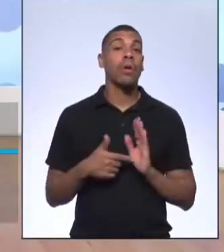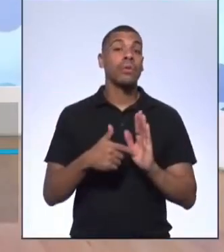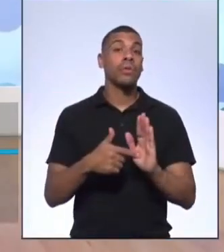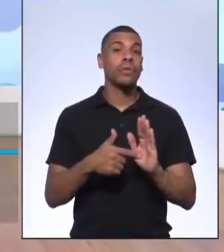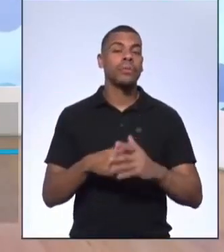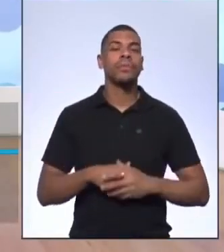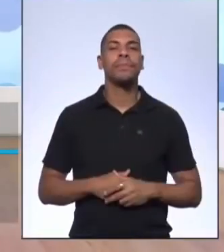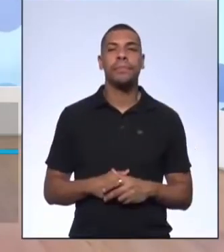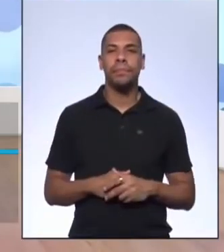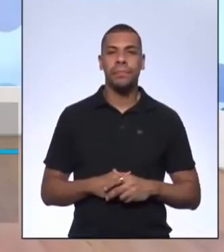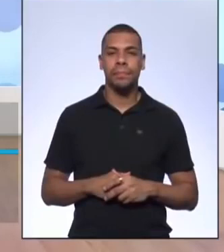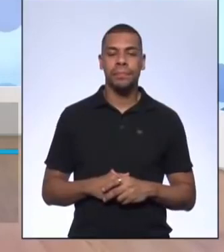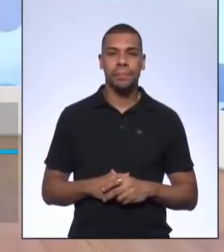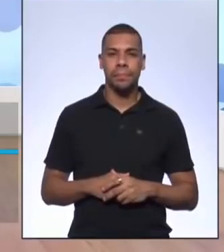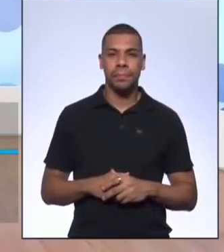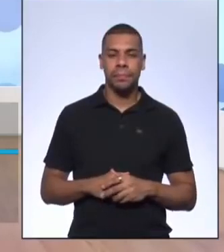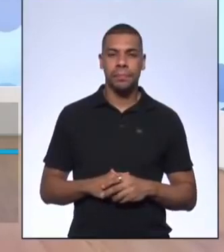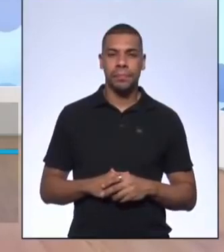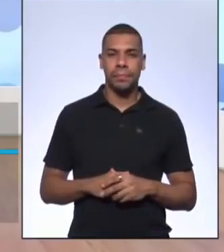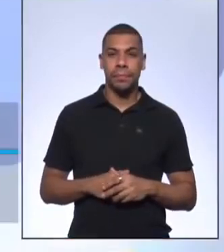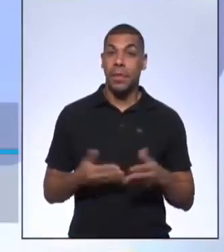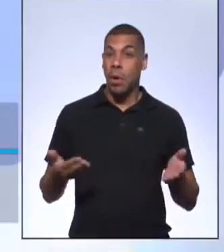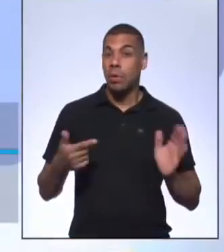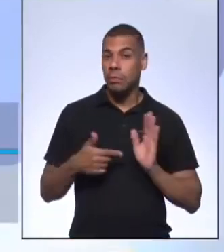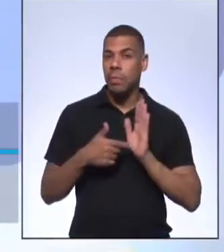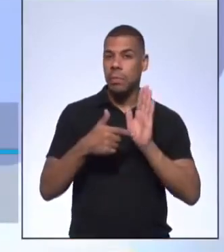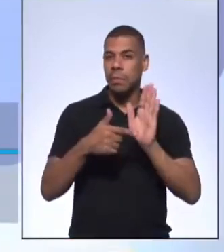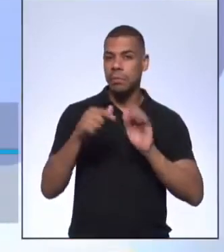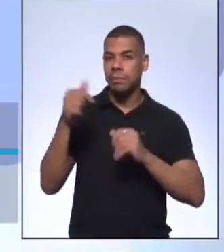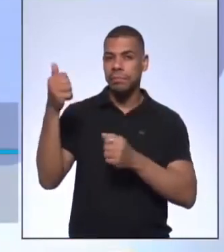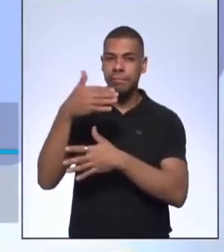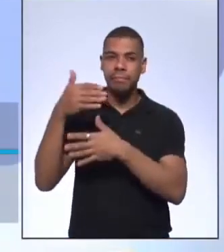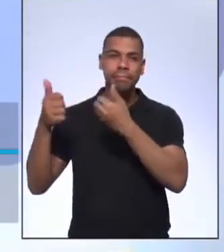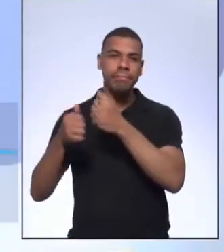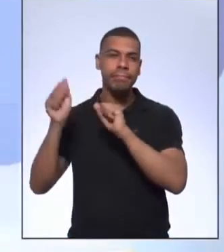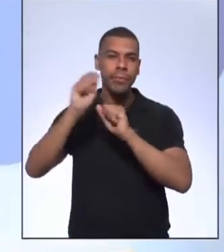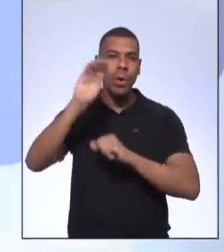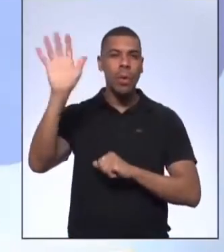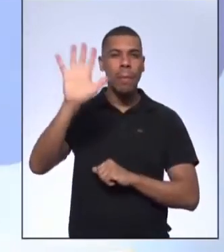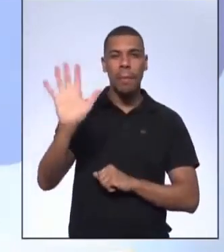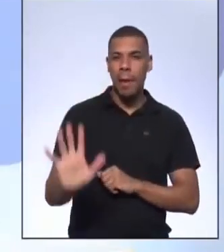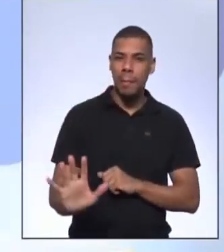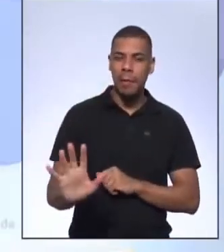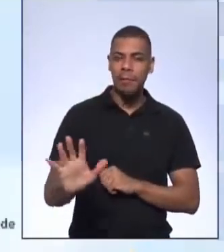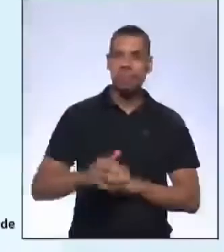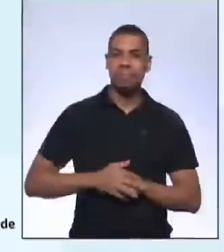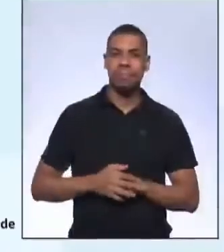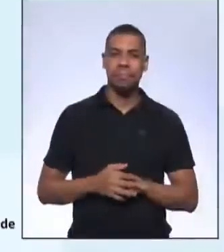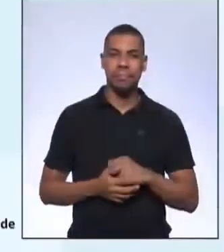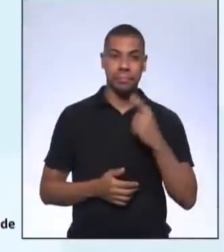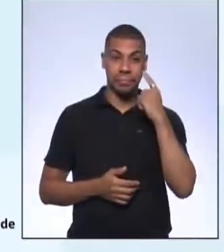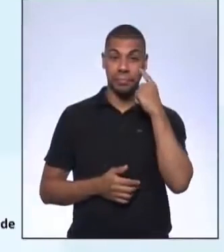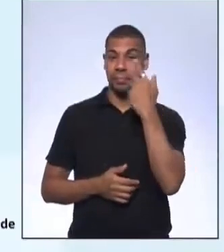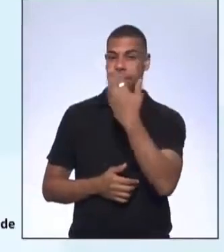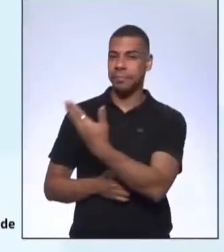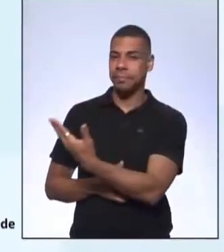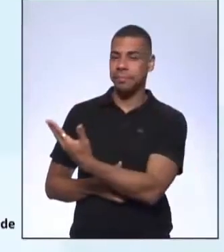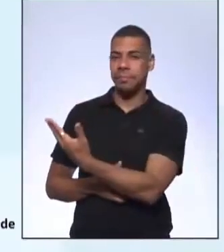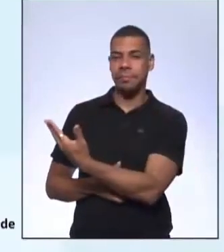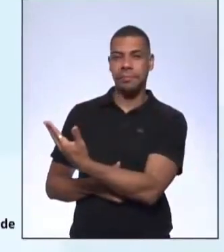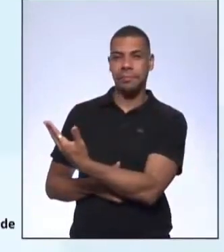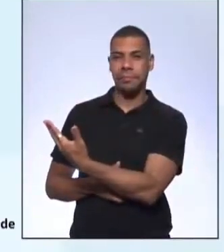representação cartográfica, certo? Muito bem. Nós vamos apresentar para vocês, né, o mapa das populações aborígenes, né, da